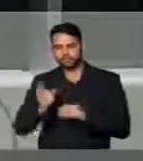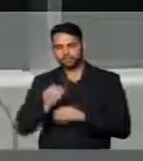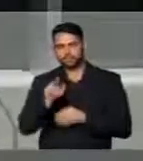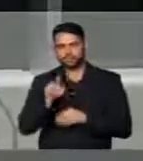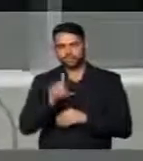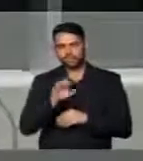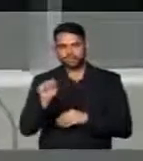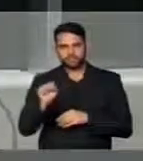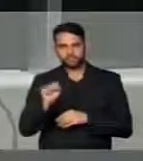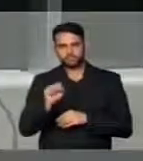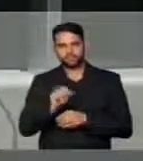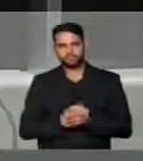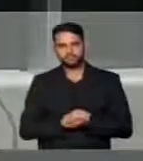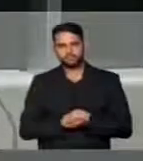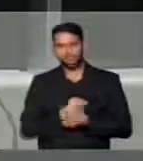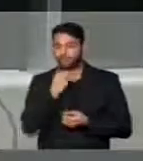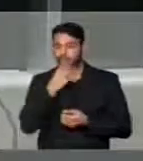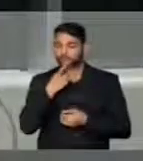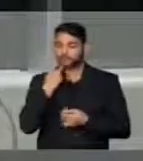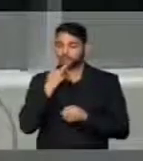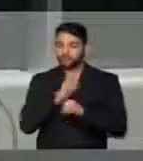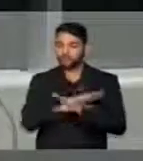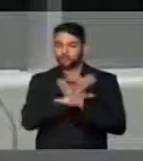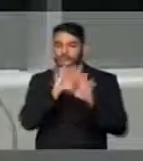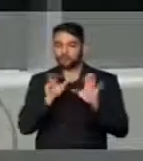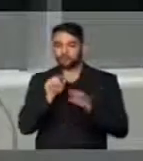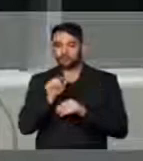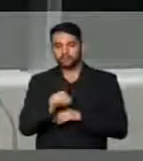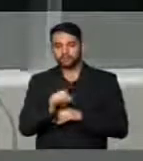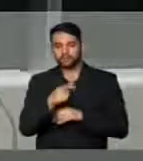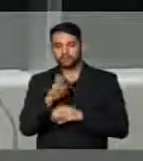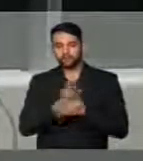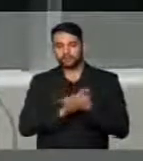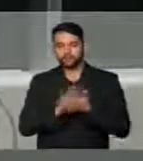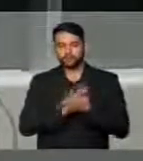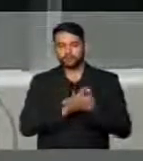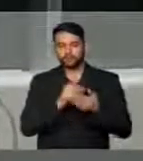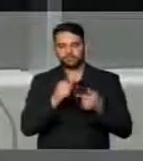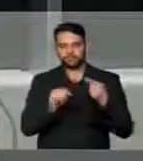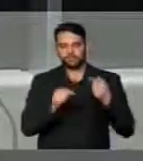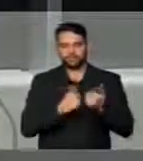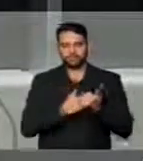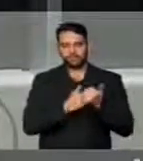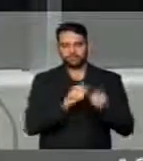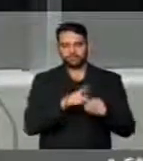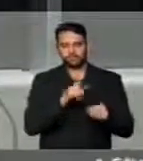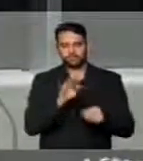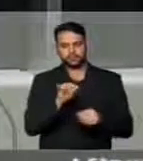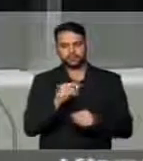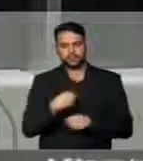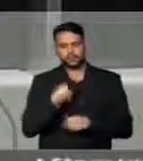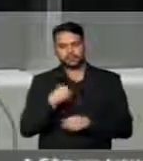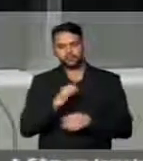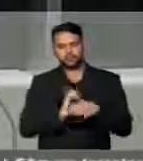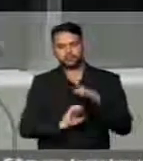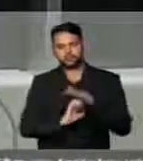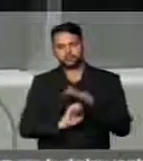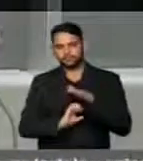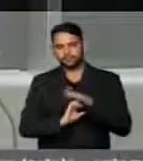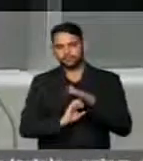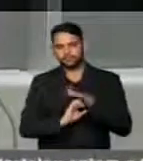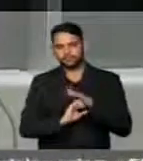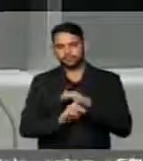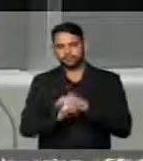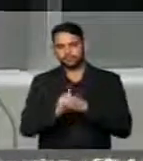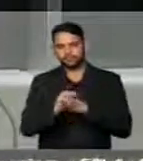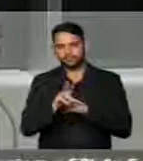BNDES. É bom que se deixe claro aqui que não foi a oposição que levou a Petrobras a ser a empresa